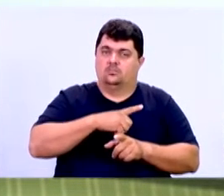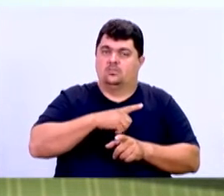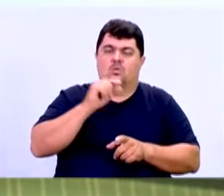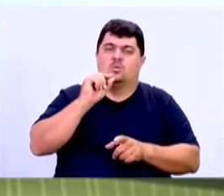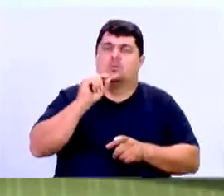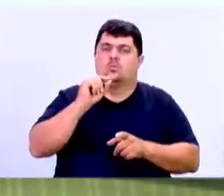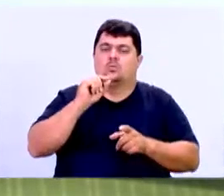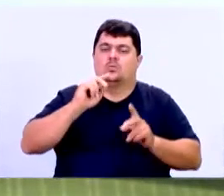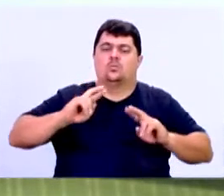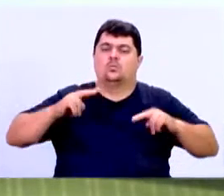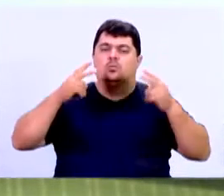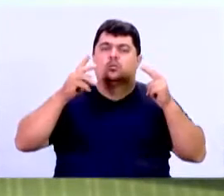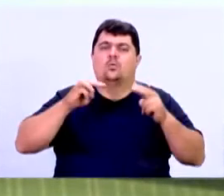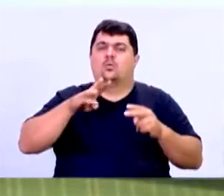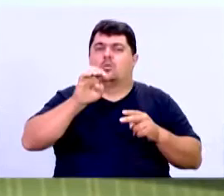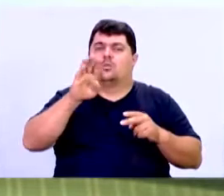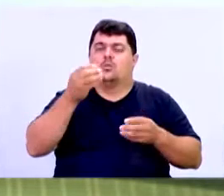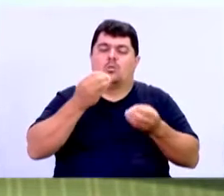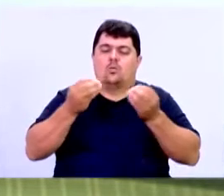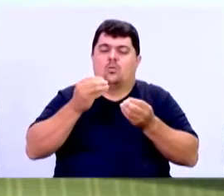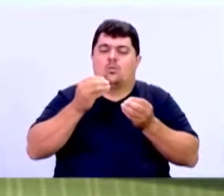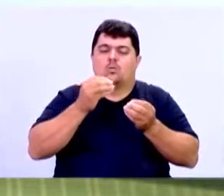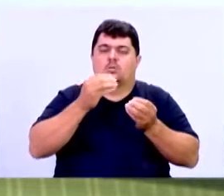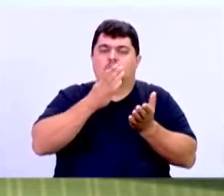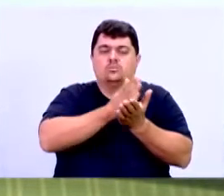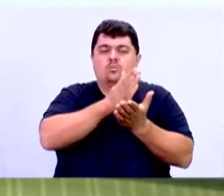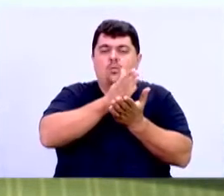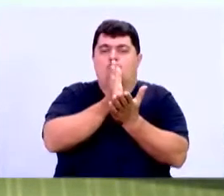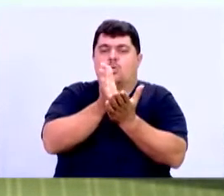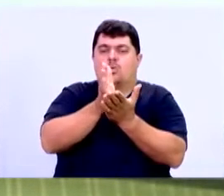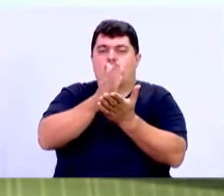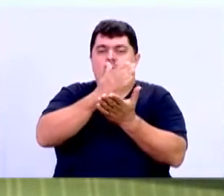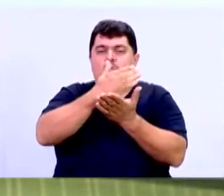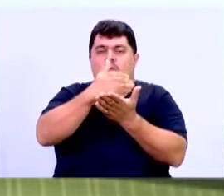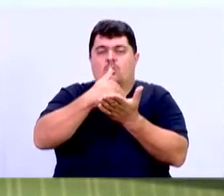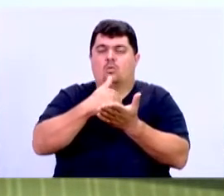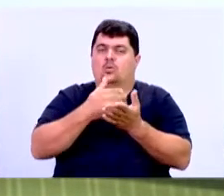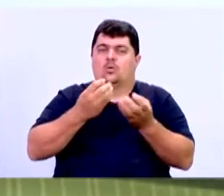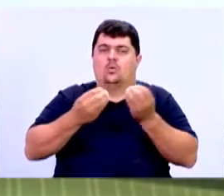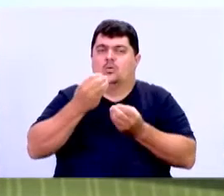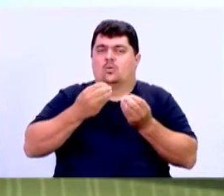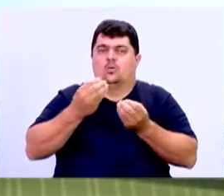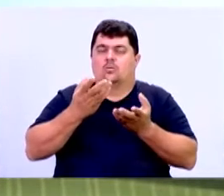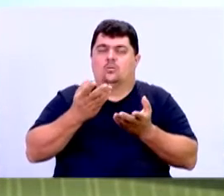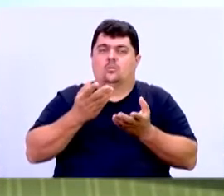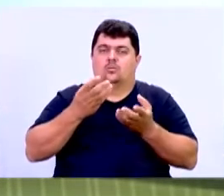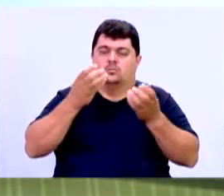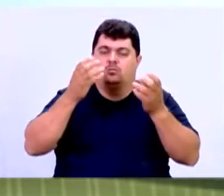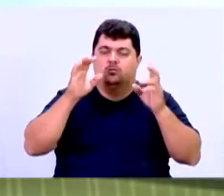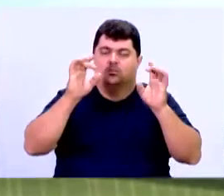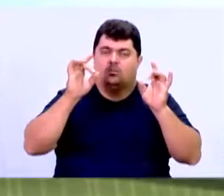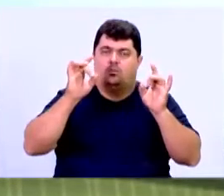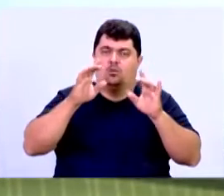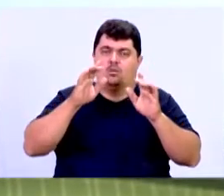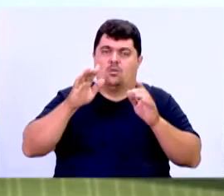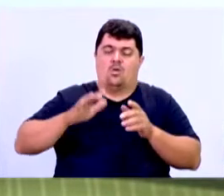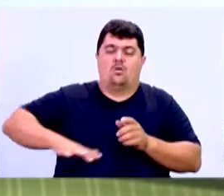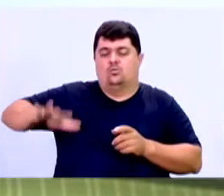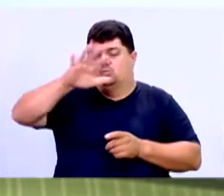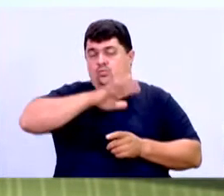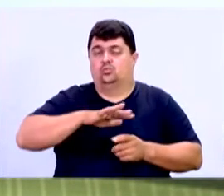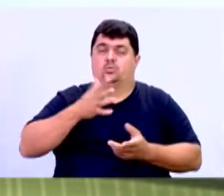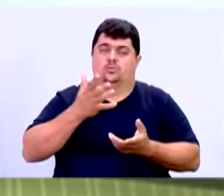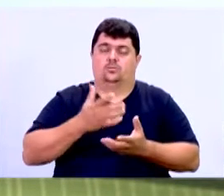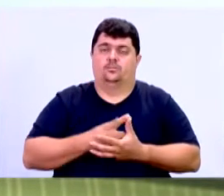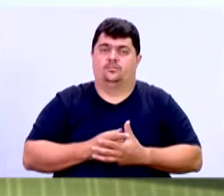que é o desenvolvimento web, como que ele é dividido, não se tratando de uma maneira muito específica, mas de uma maneira mais genérica.